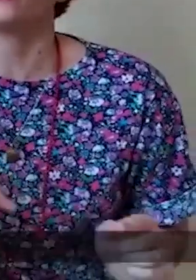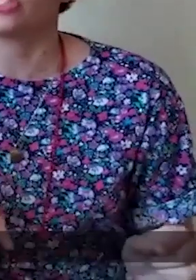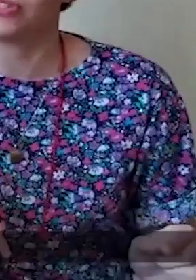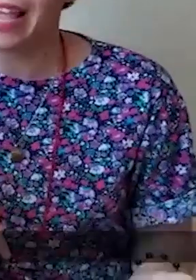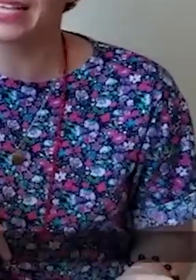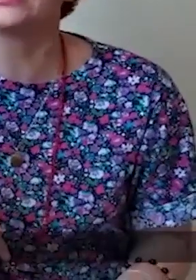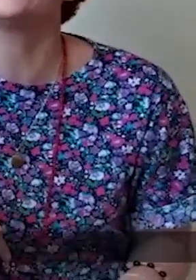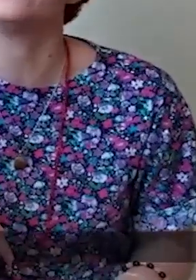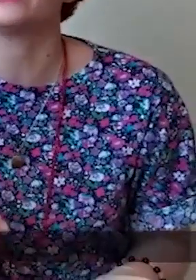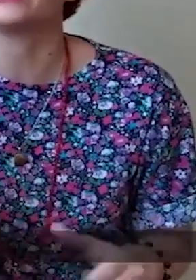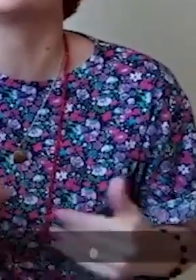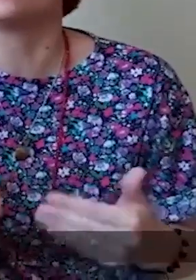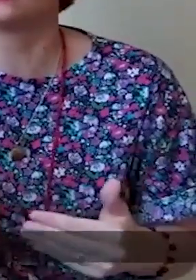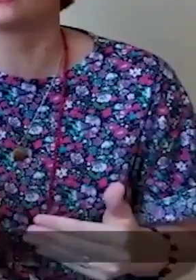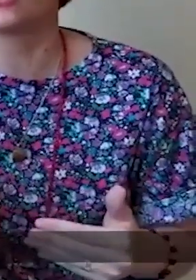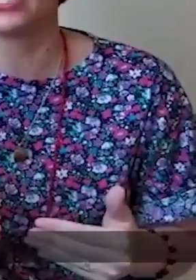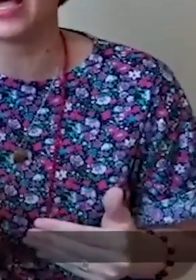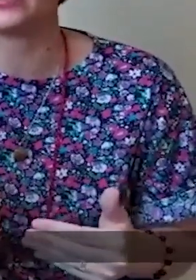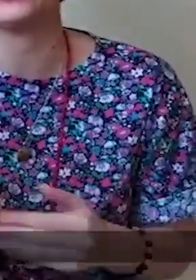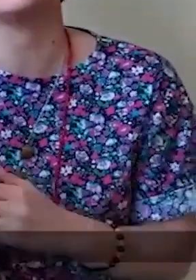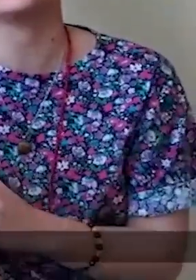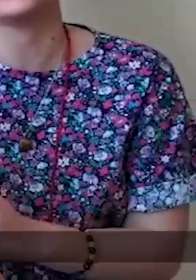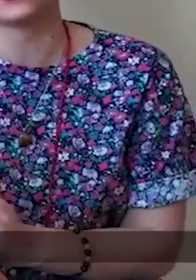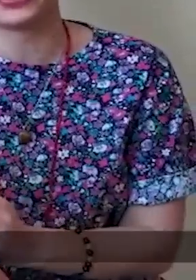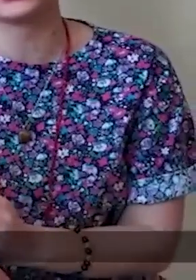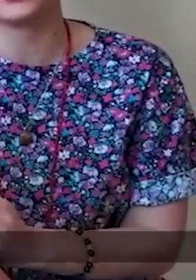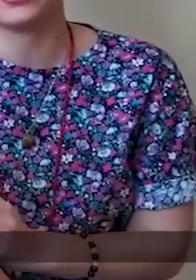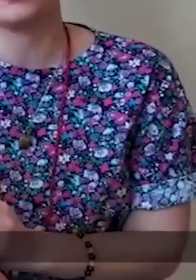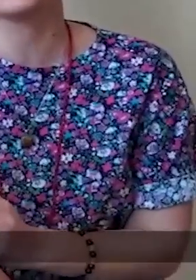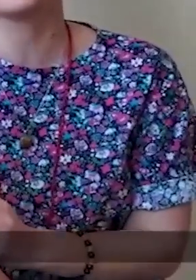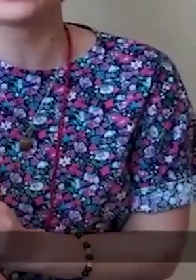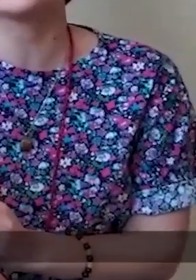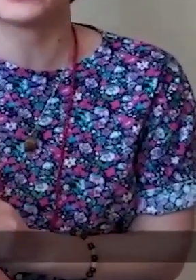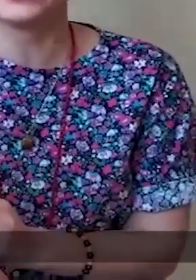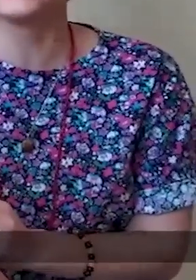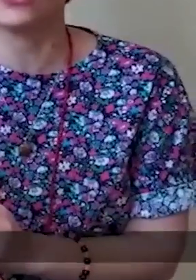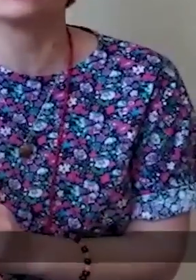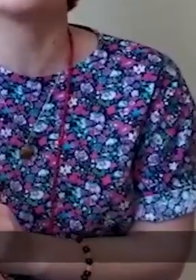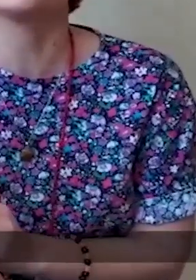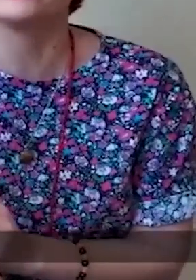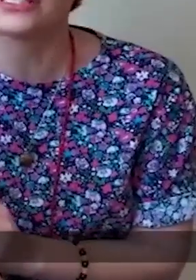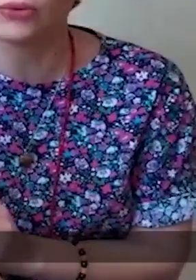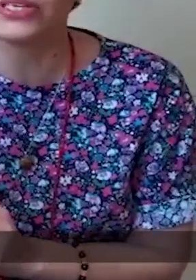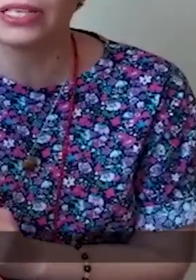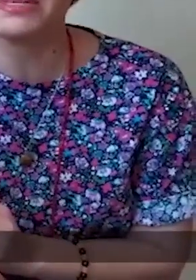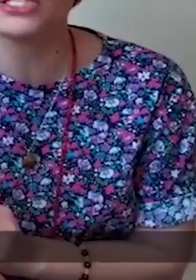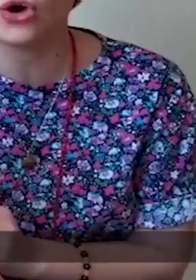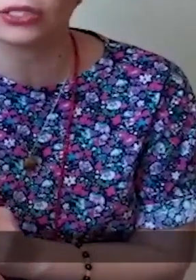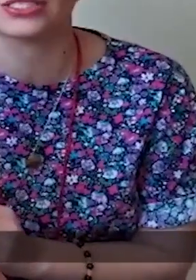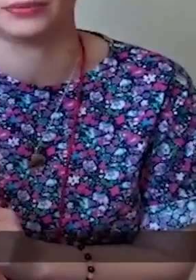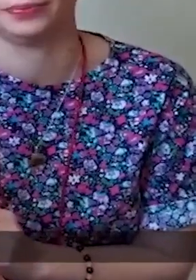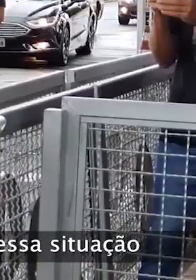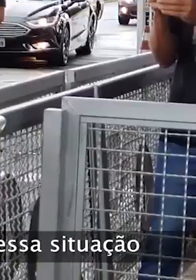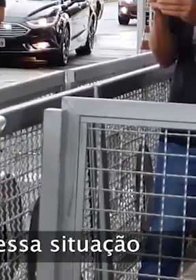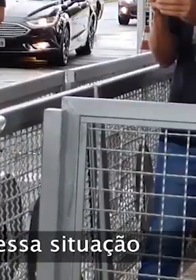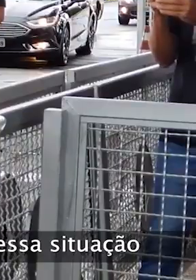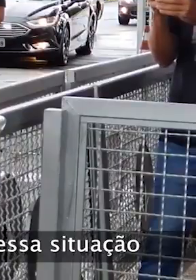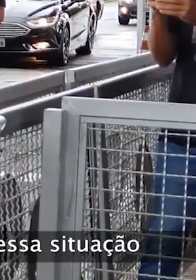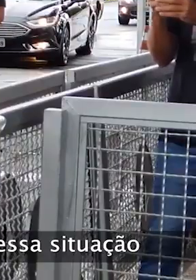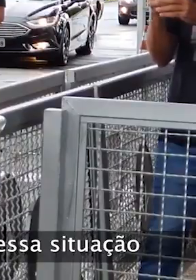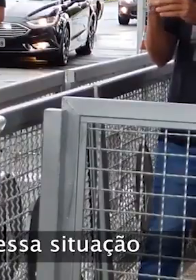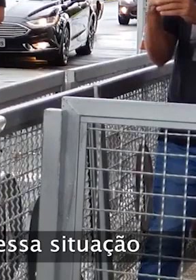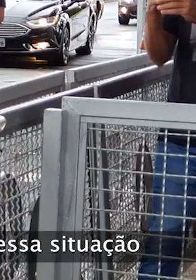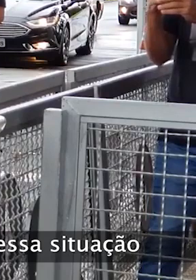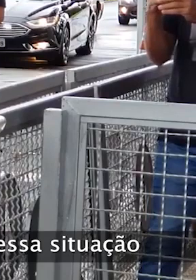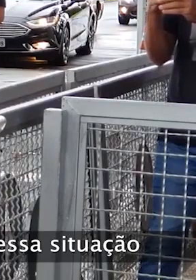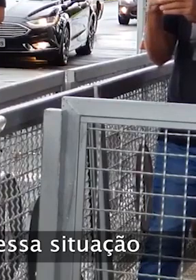com repercussão negativa entre outras autoridades e instituições, Bolsonaro reiterou sua posição criminosa. Conversei por